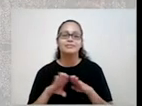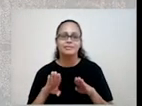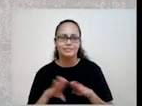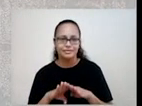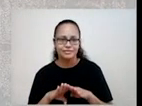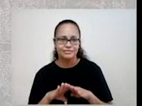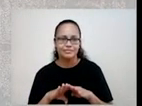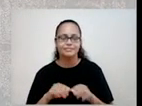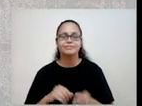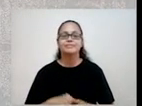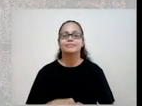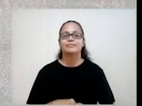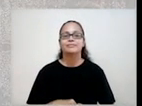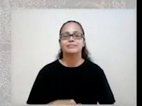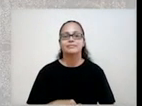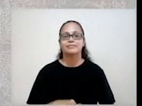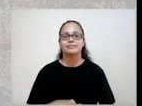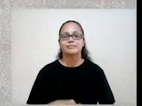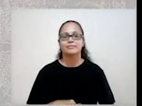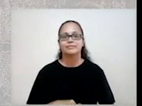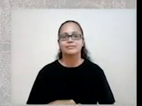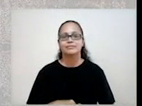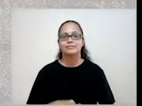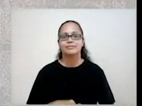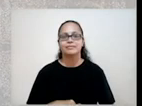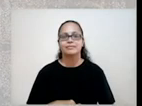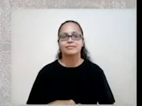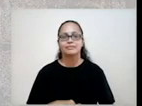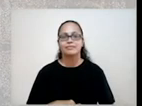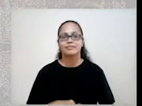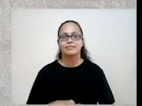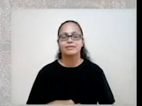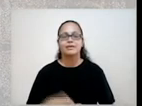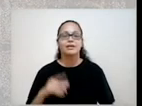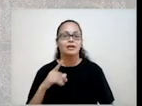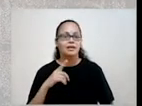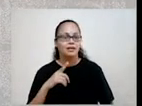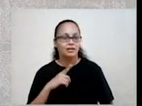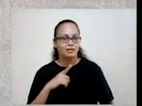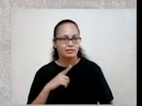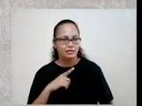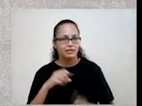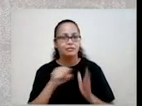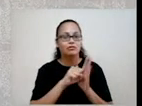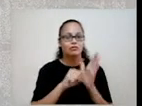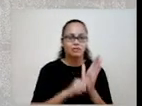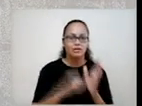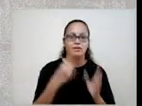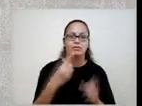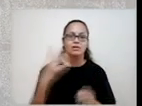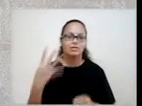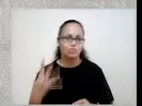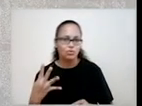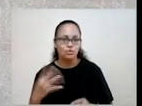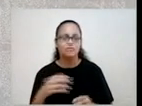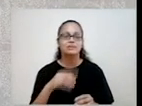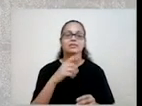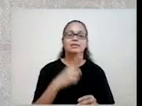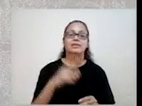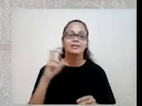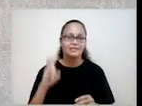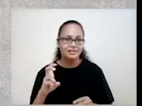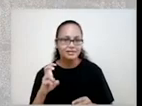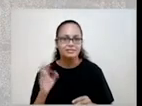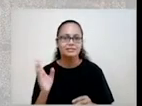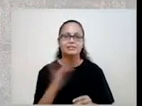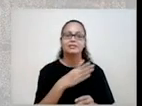o Tiziano, ok? Fora da Itália, entre os séculos XIV, XV e XVI,